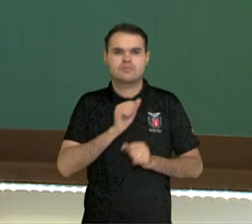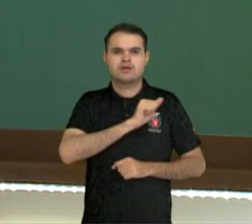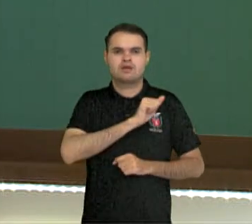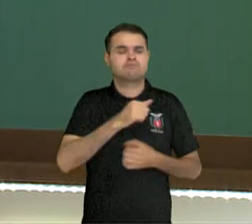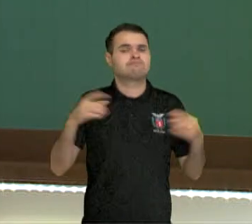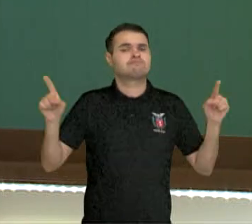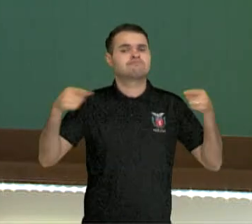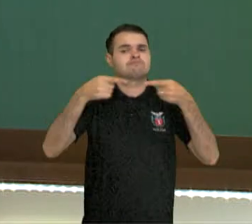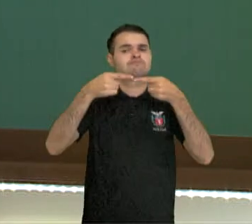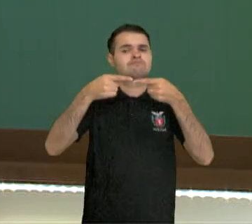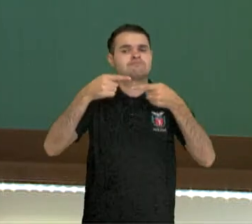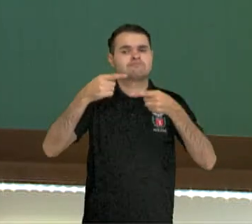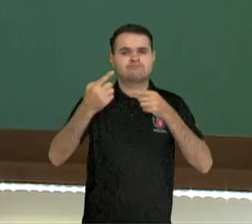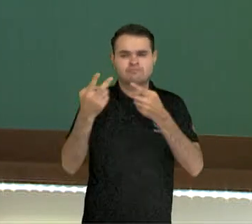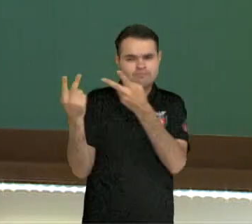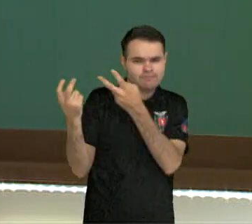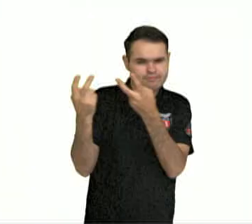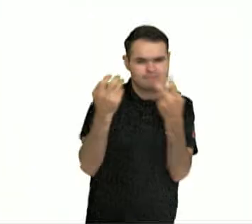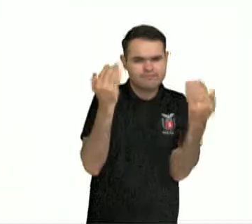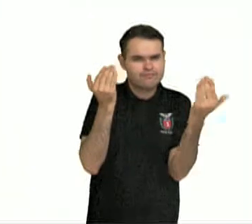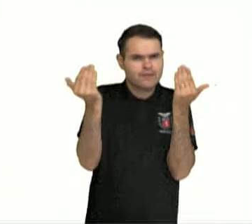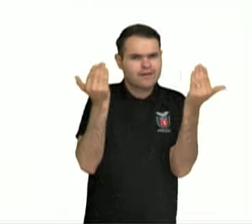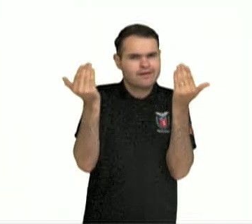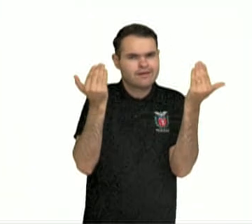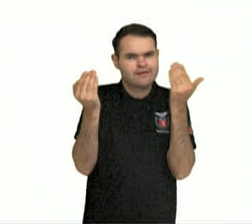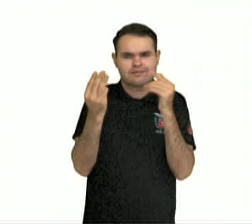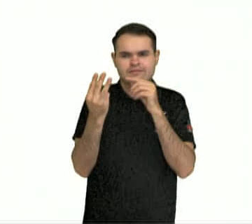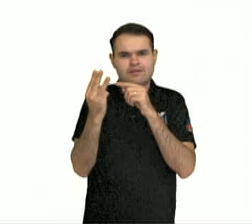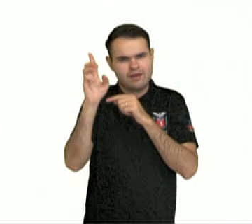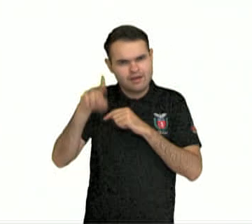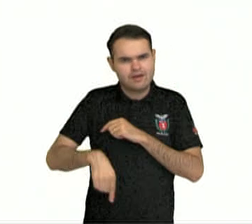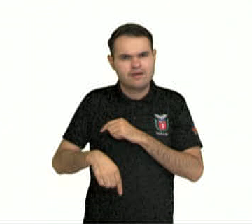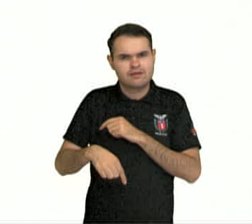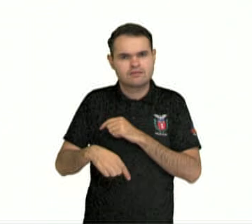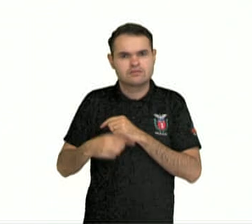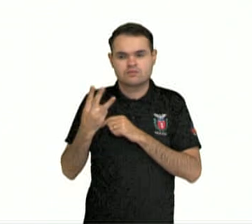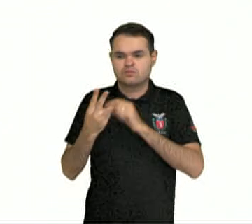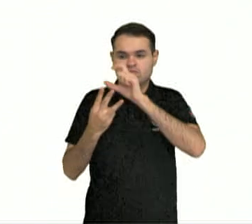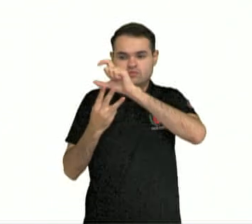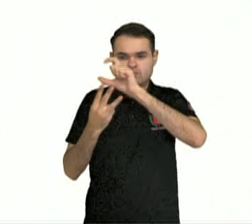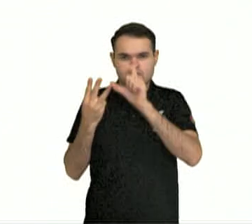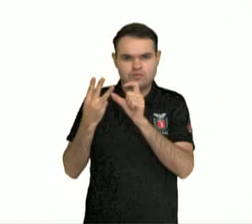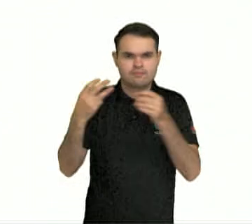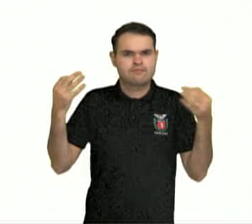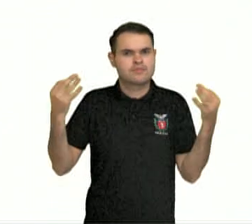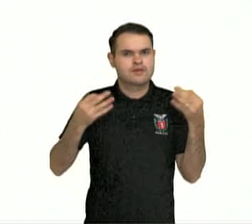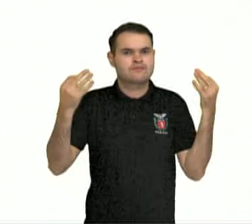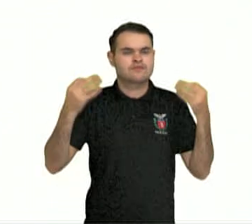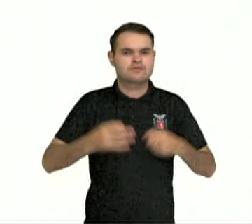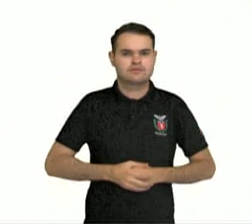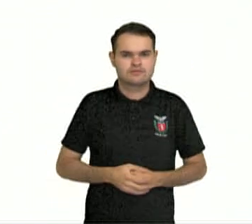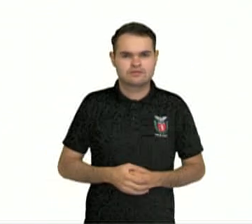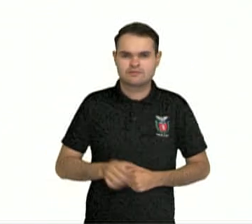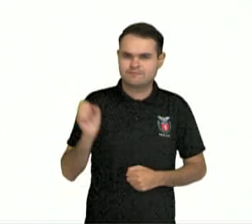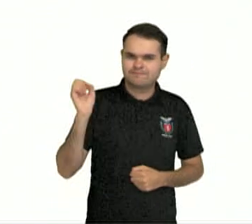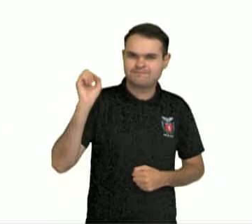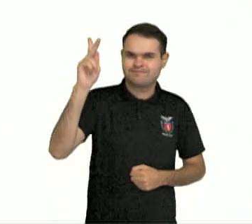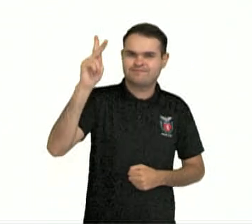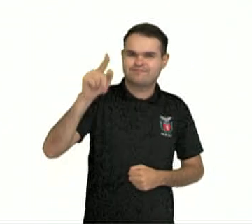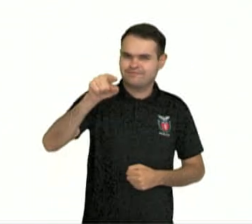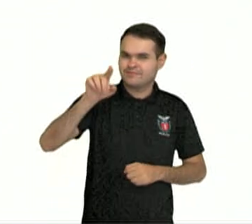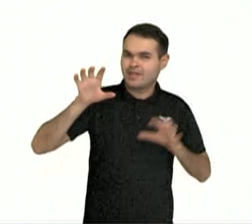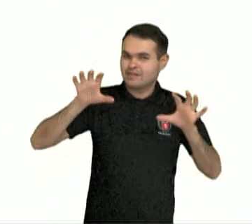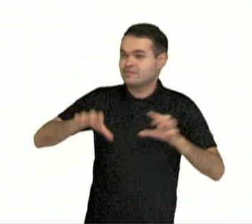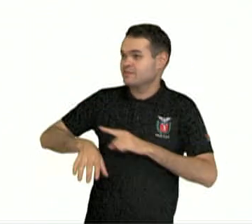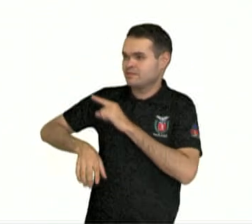10a. Então, nós verificamos que esse termo é um quadrado, é um trinômio perfeito, ok? Então, é assim que